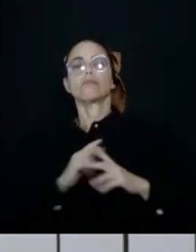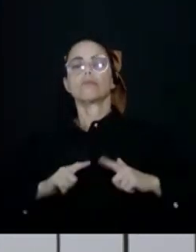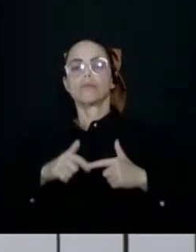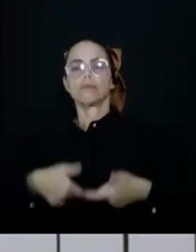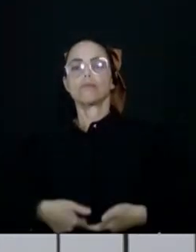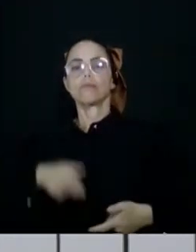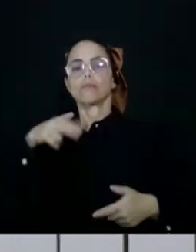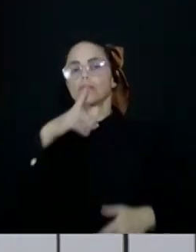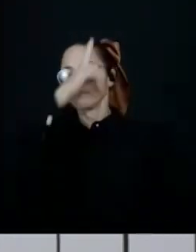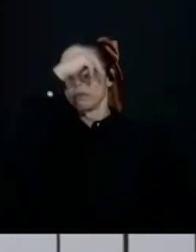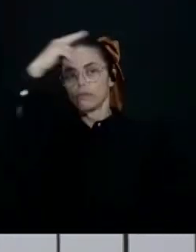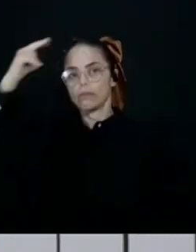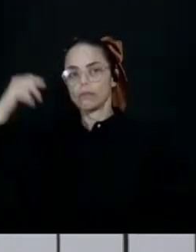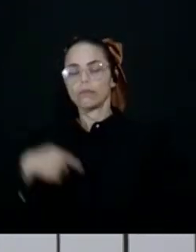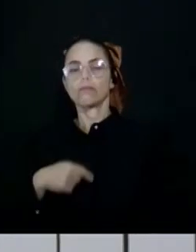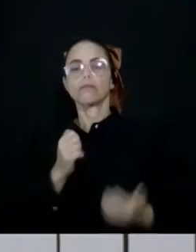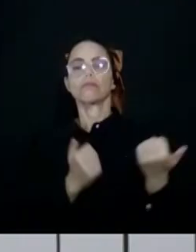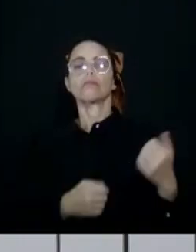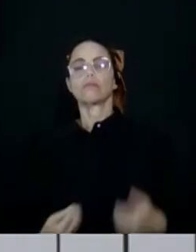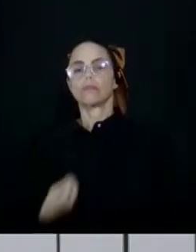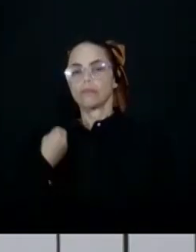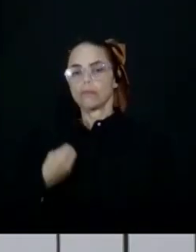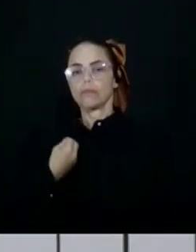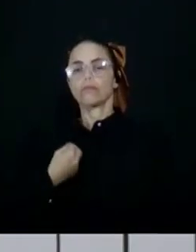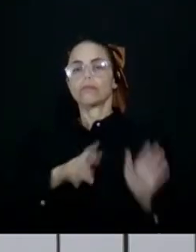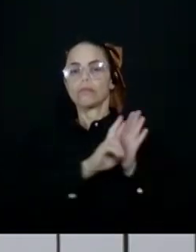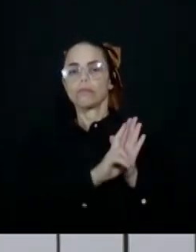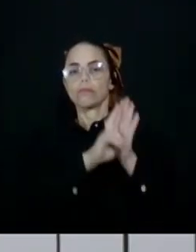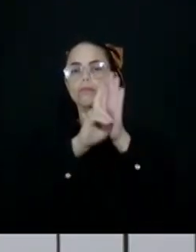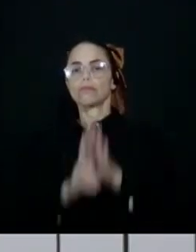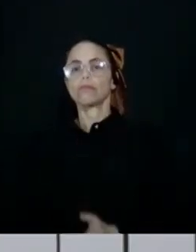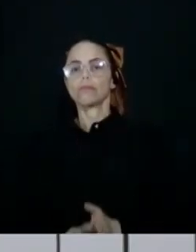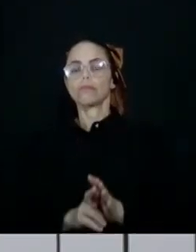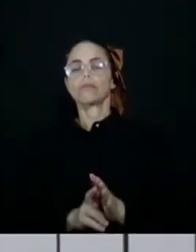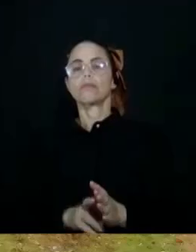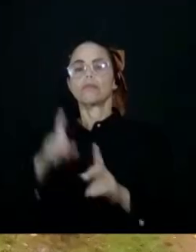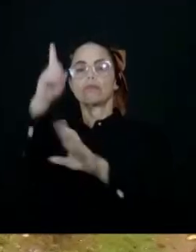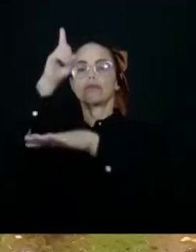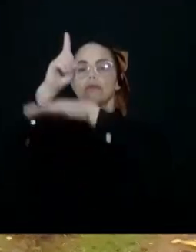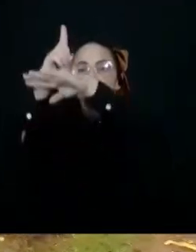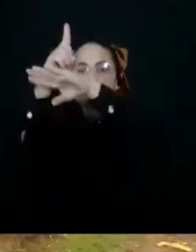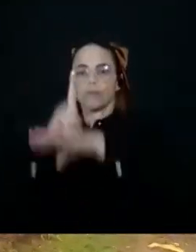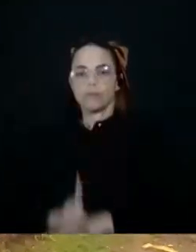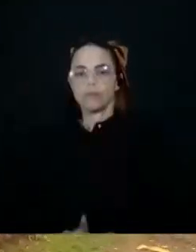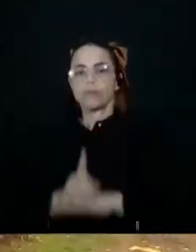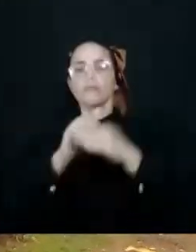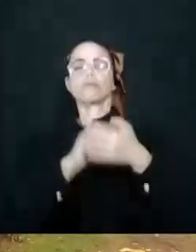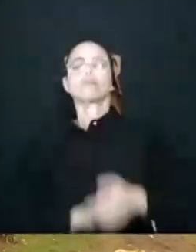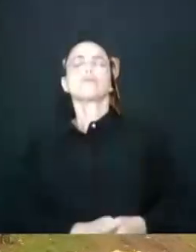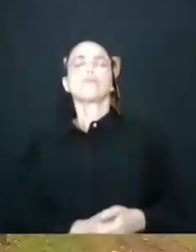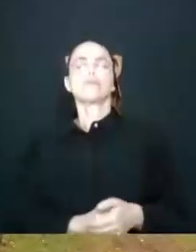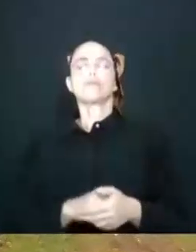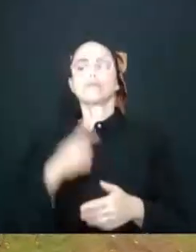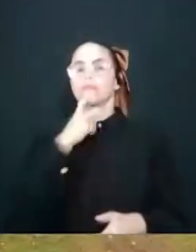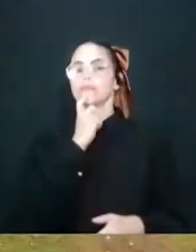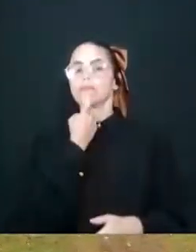Schneider contou com a presença de representantes da Arquidiocese de Campinas. A campanha da Fraternidade 2026 propõe